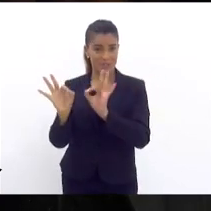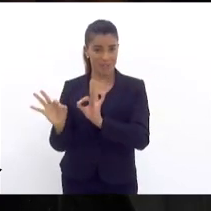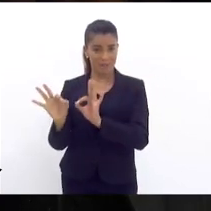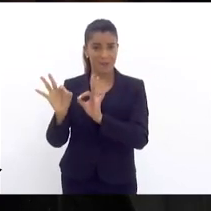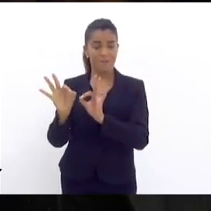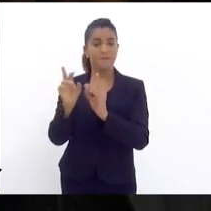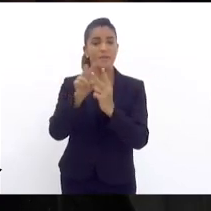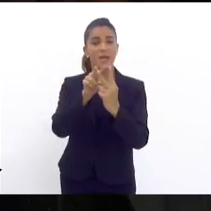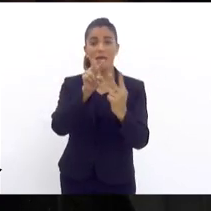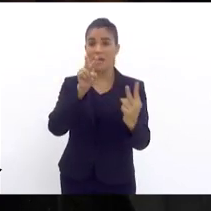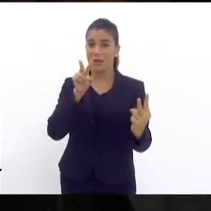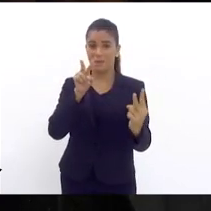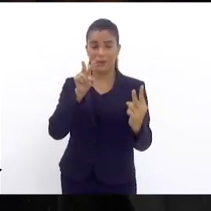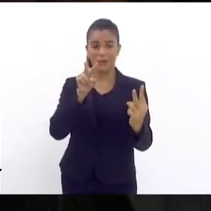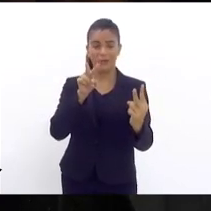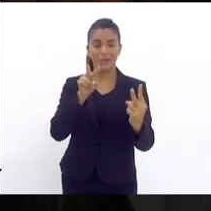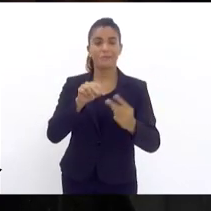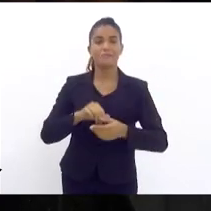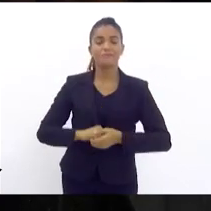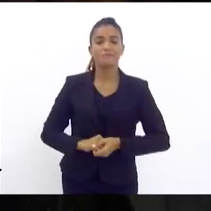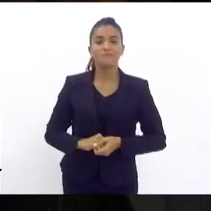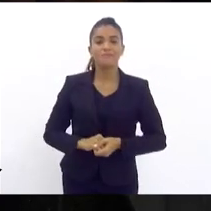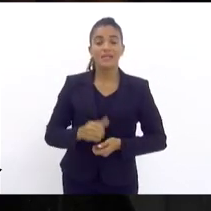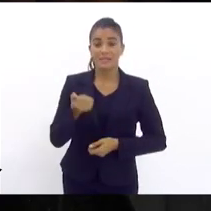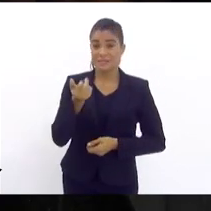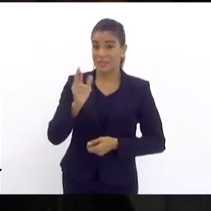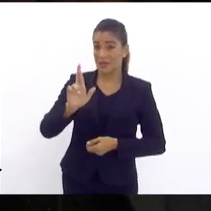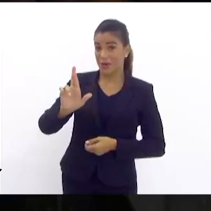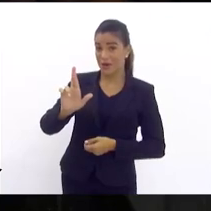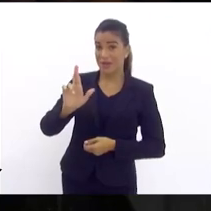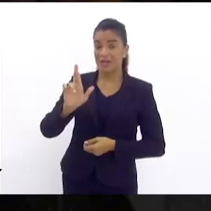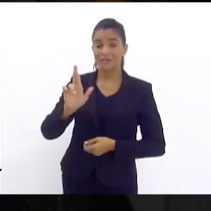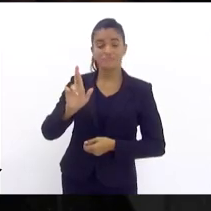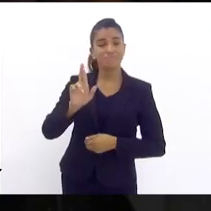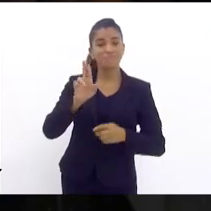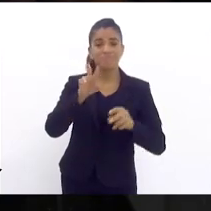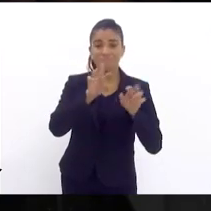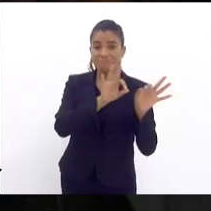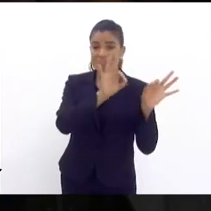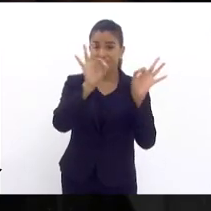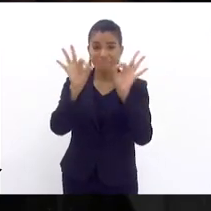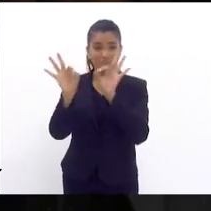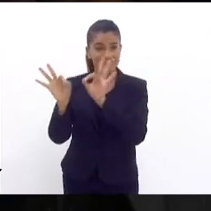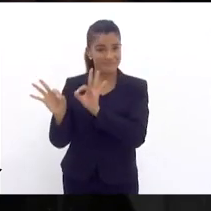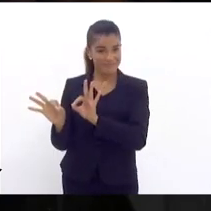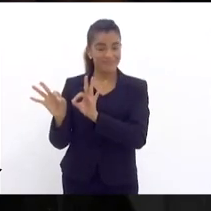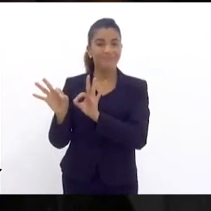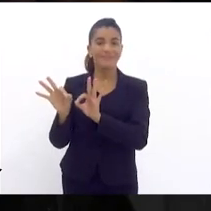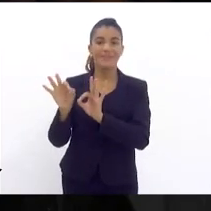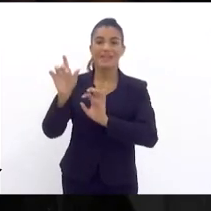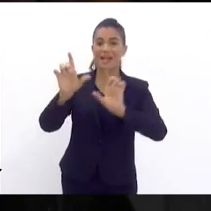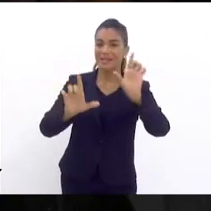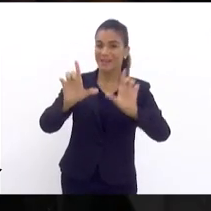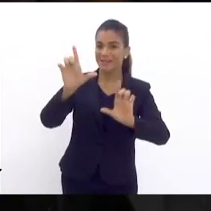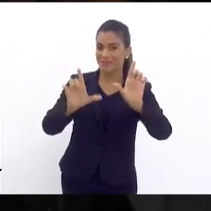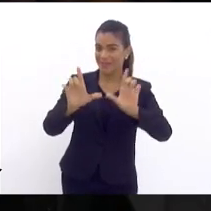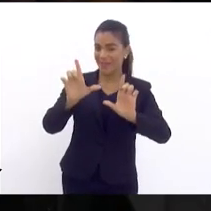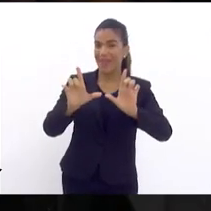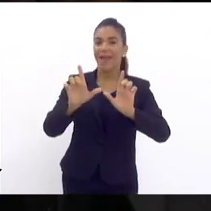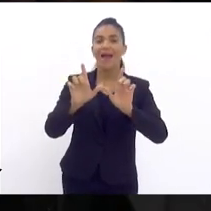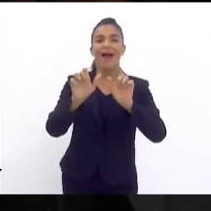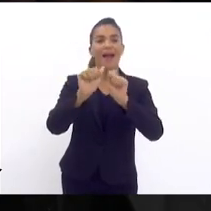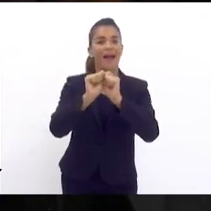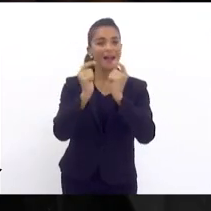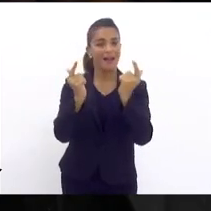de forma remota senhoras e senhores telespectadores da TV alerj